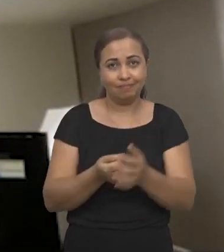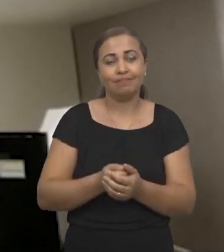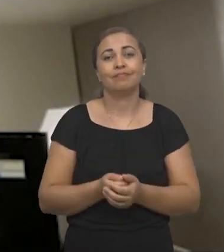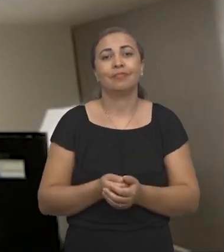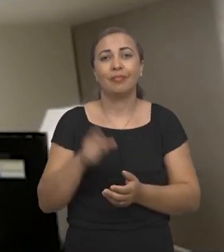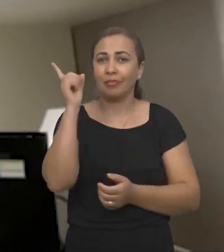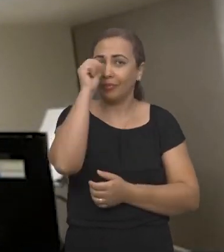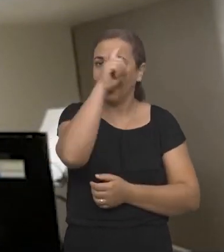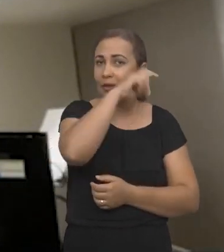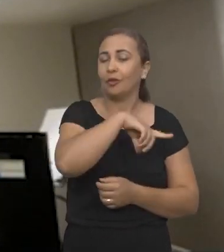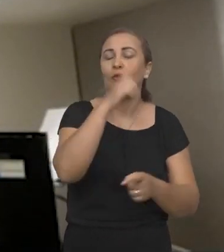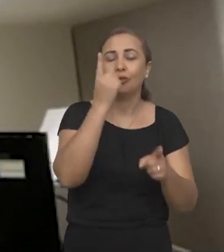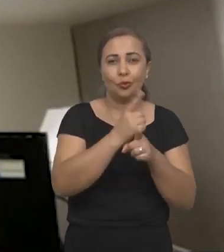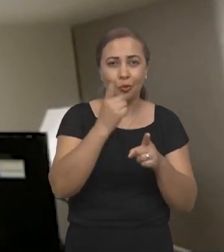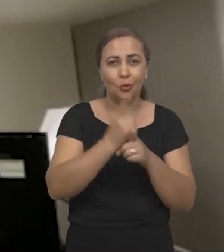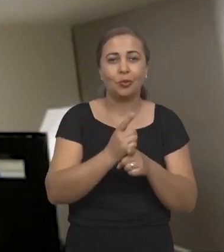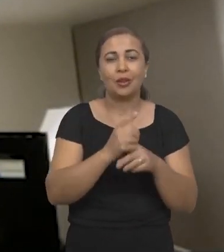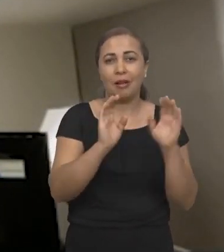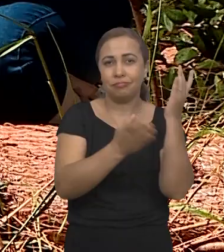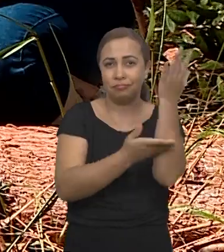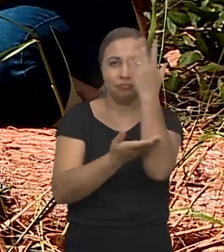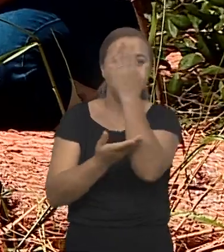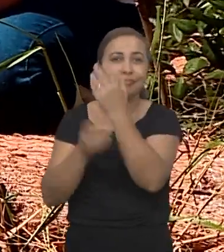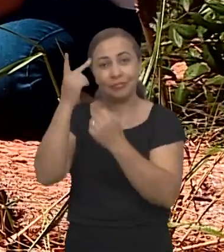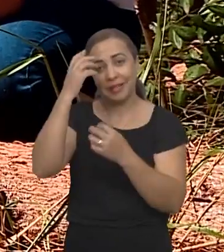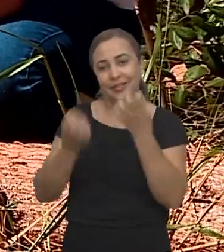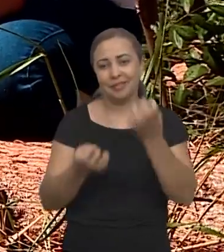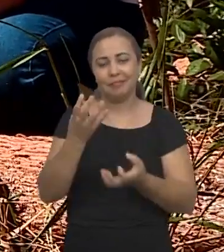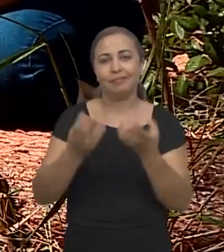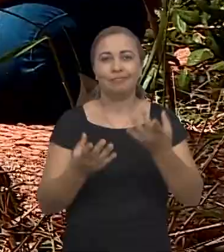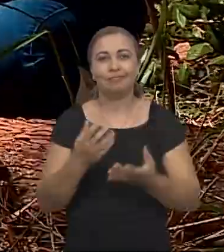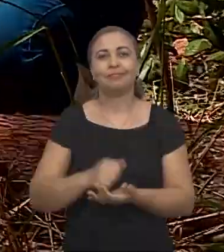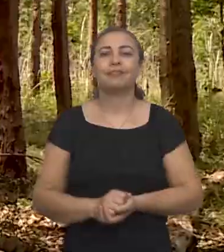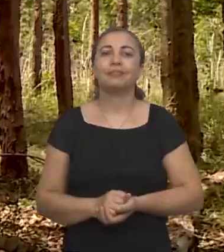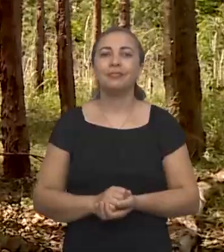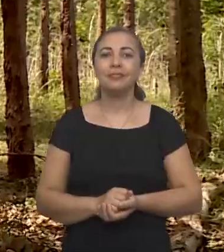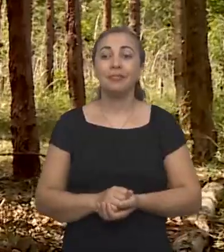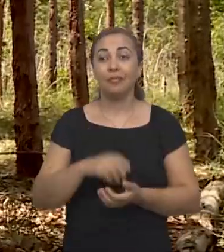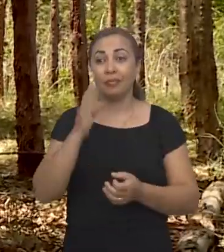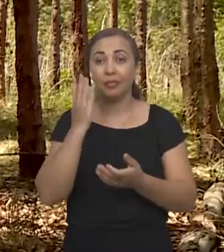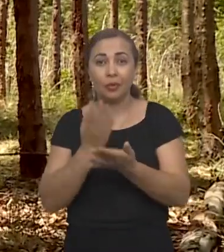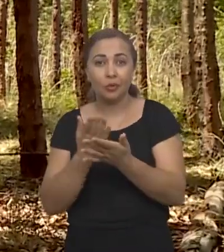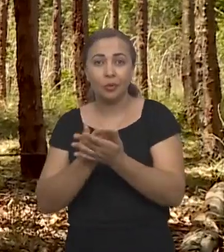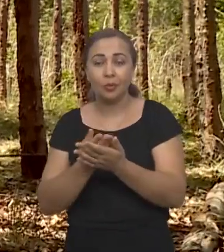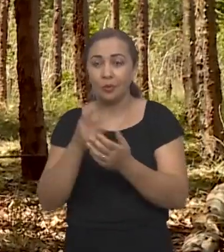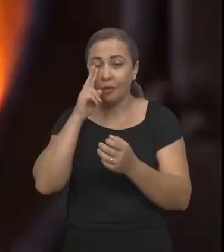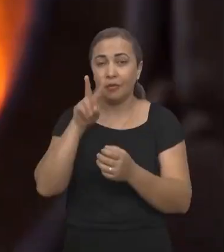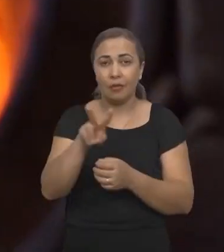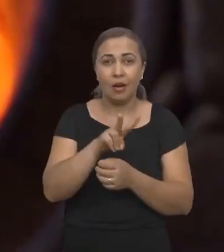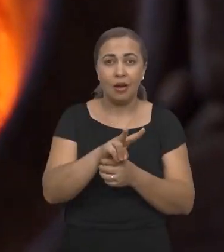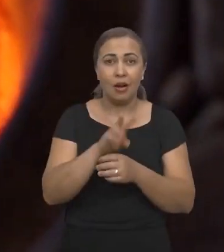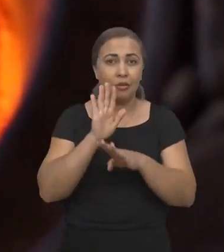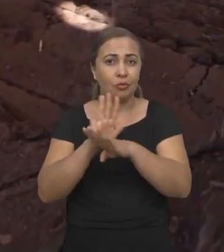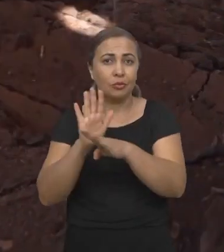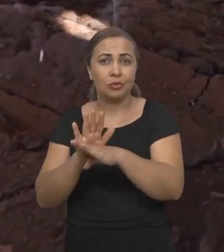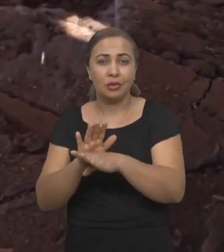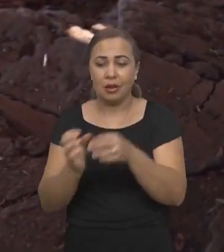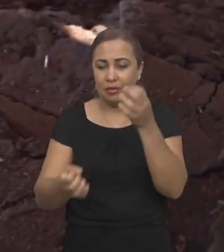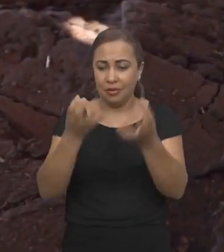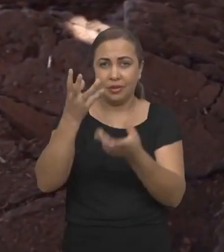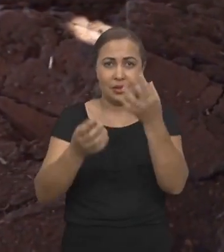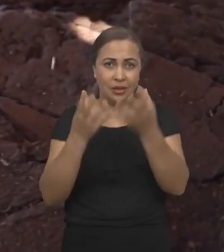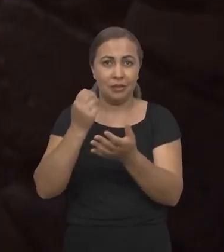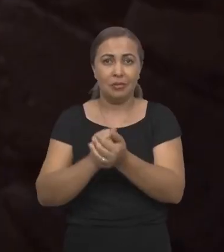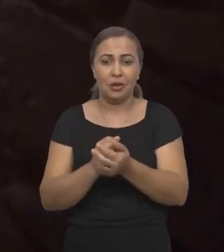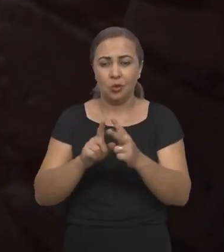É justamente a dificuldade de encontrar lenha. O estudo, que visa atender a demanda de combustível durante queima de produtos